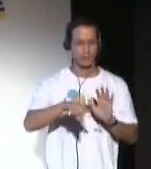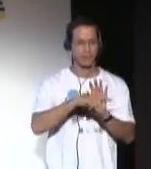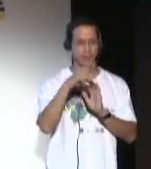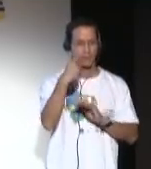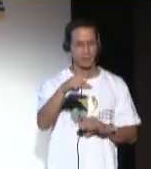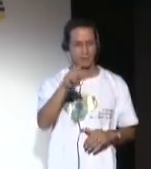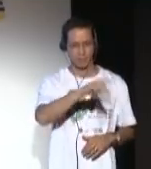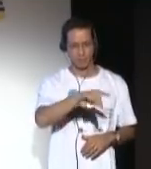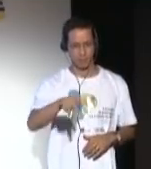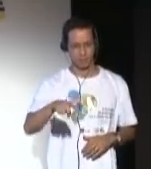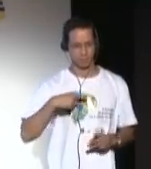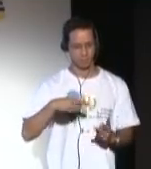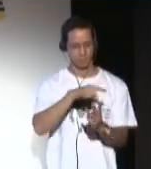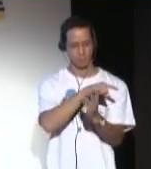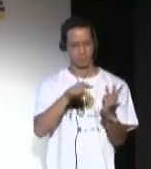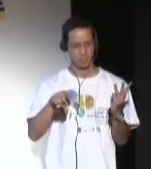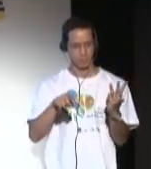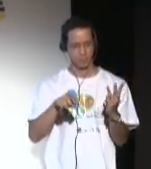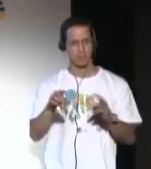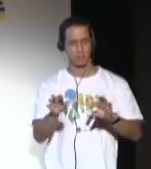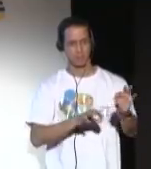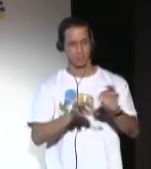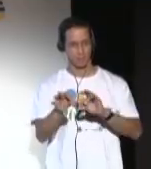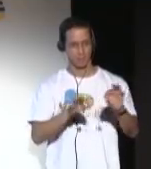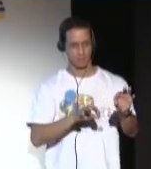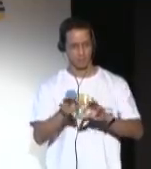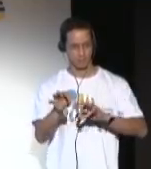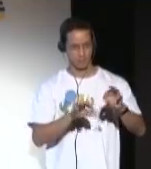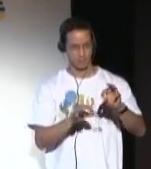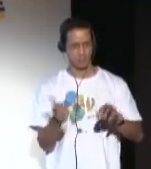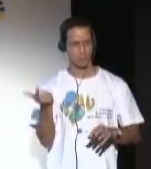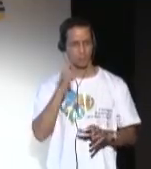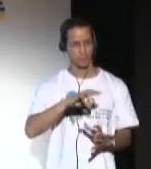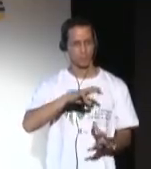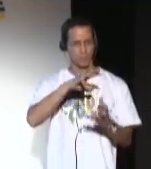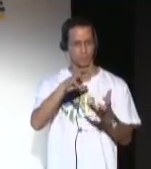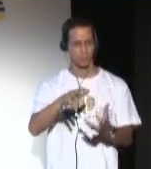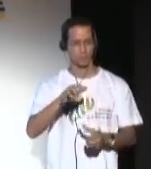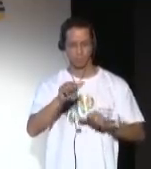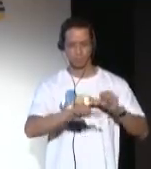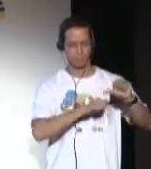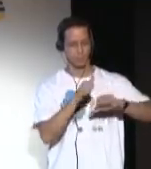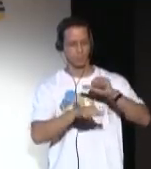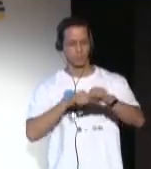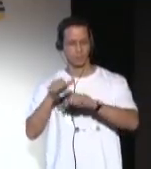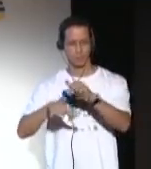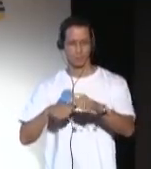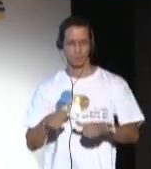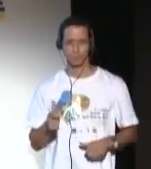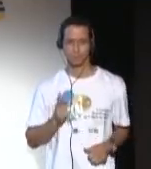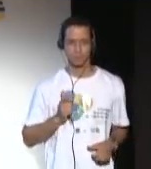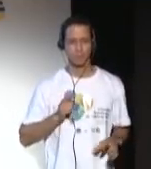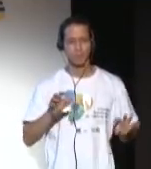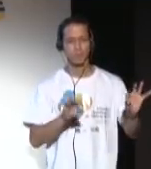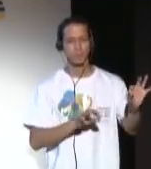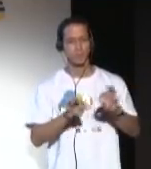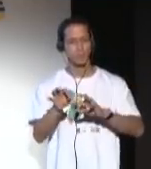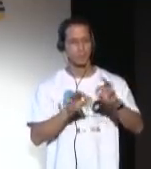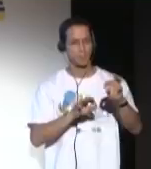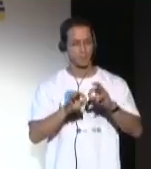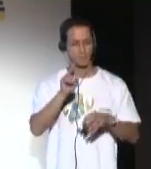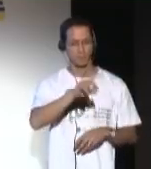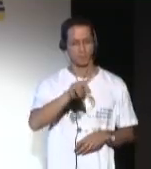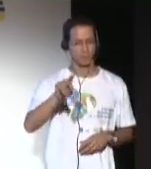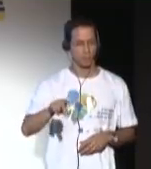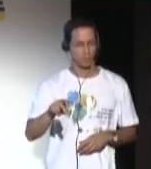tem pelo menos 3 componentes para preparar os professores para esse mundo em constante mutação. Nós temos que preparar os